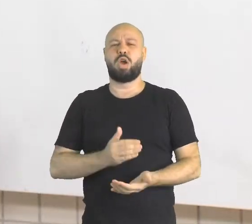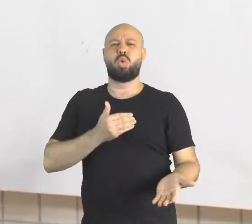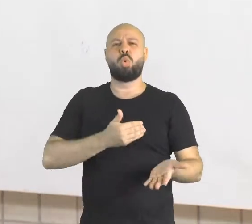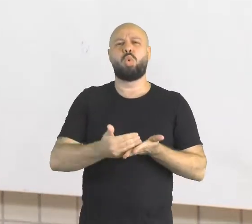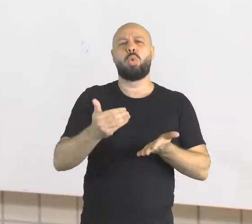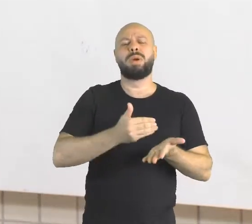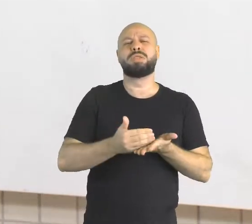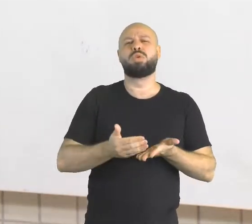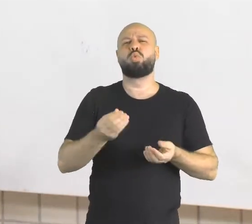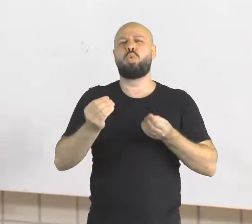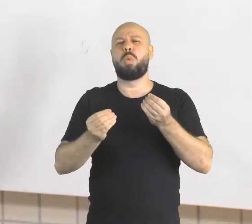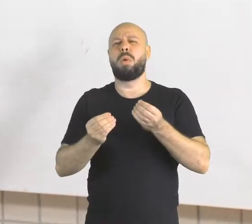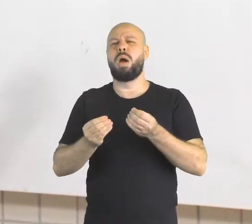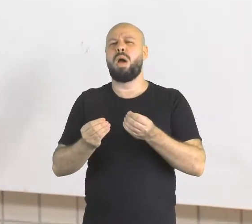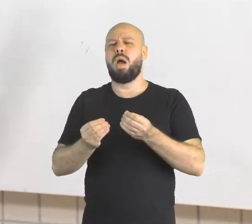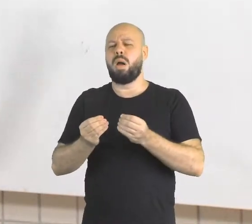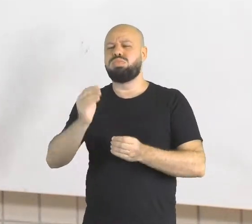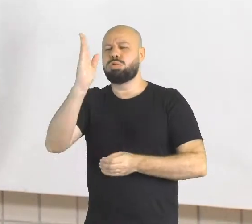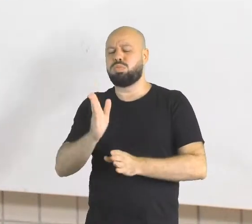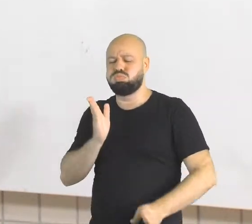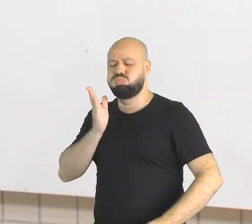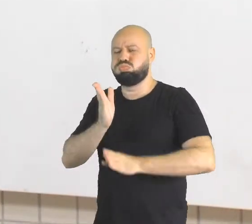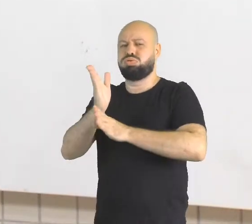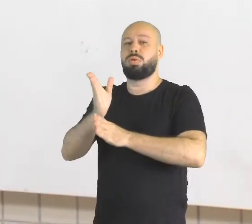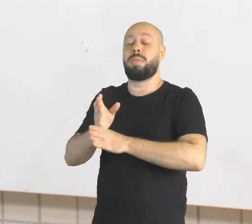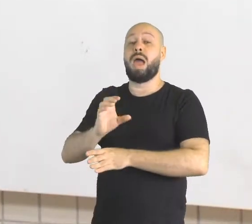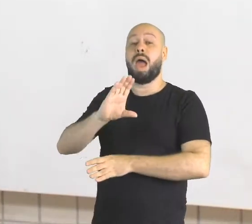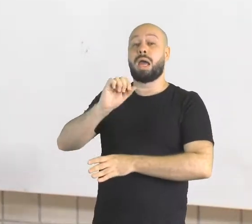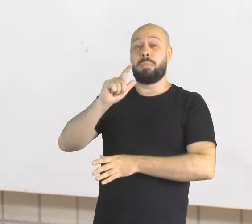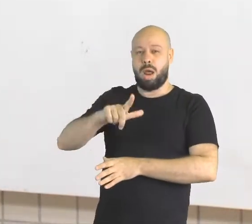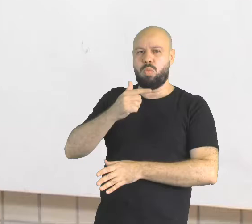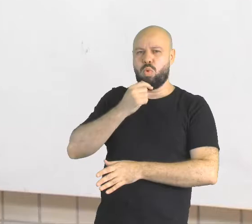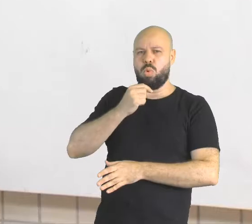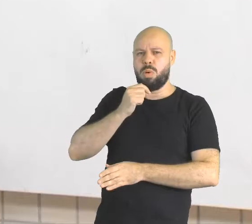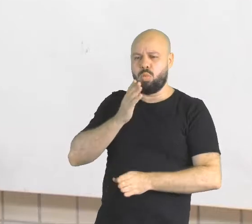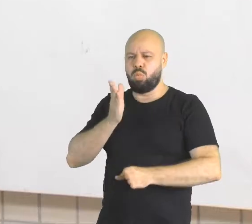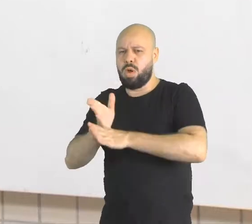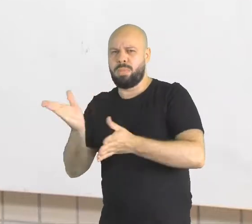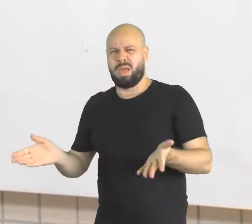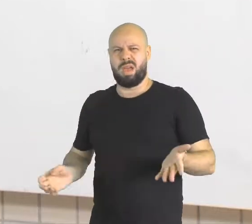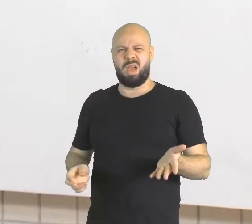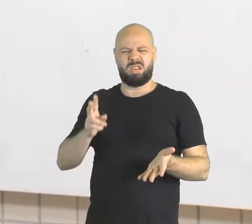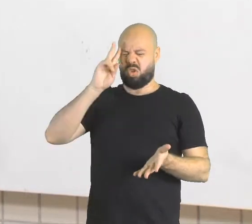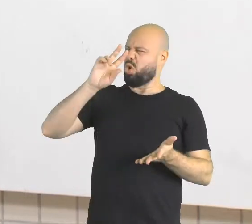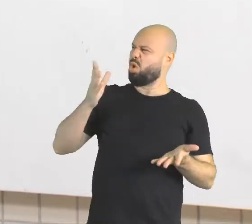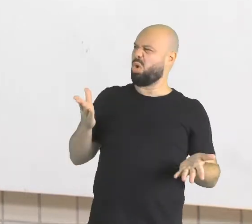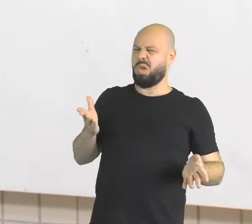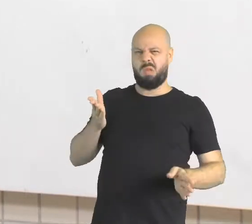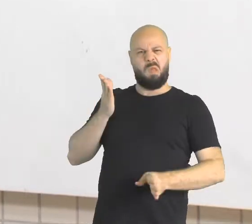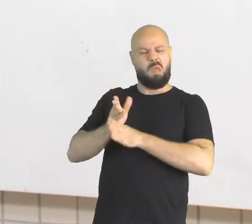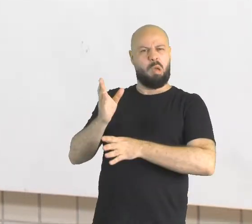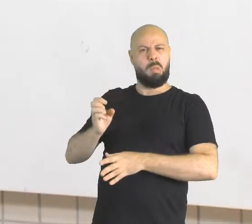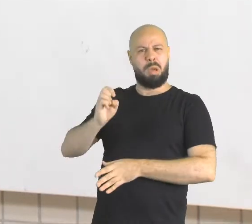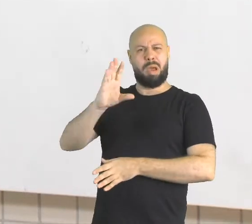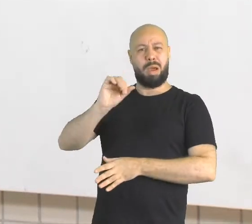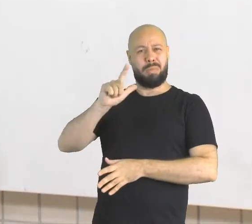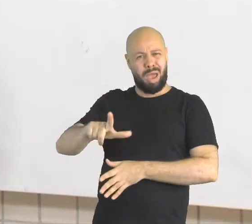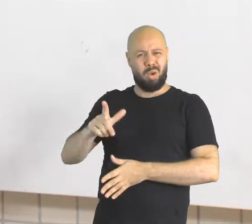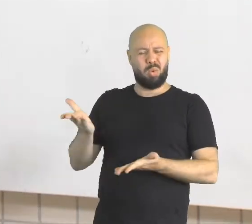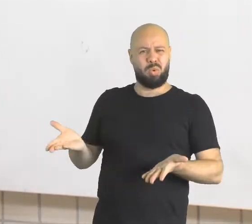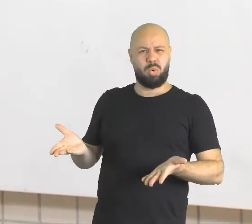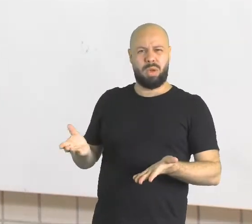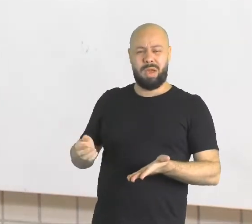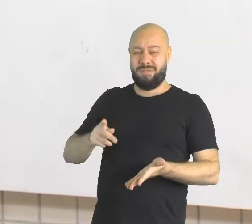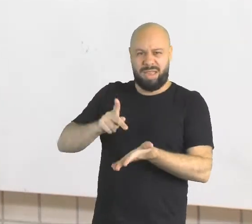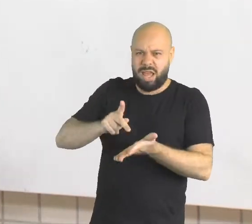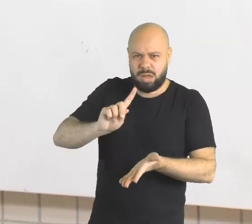com a suposta descoberta do Brasil por Cabral. Como assim, professor? A história da descoberta do Brasil por Cabral não é